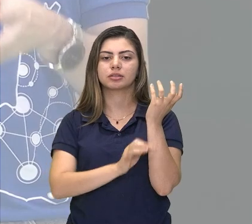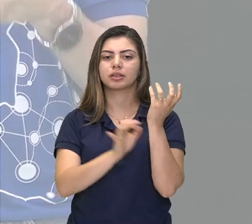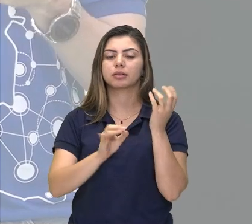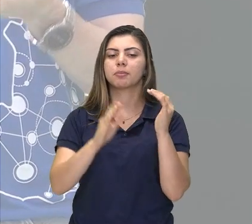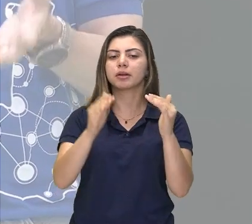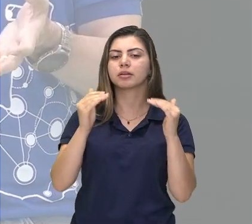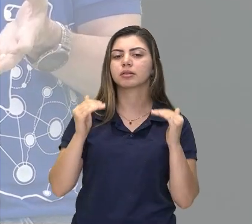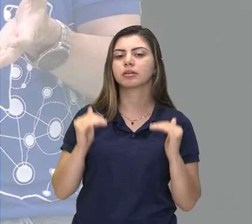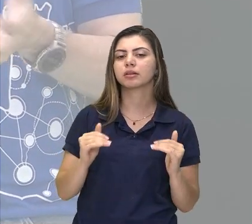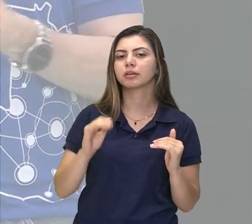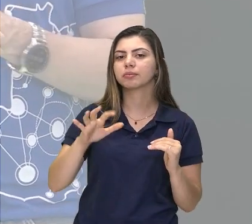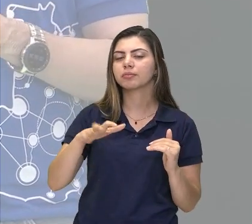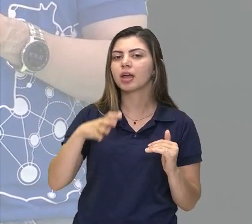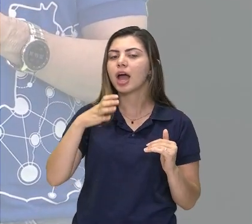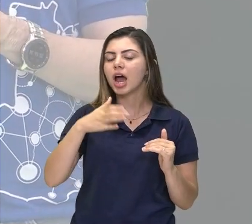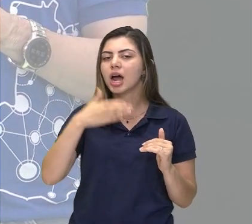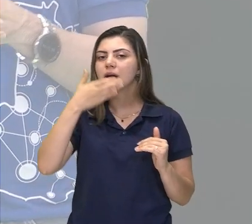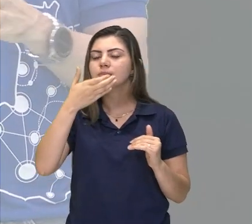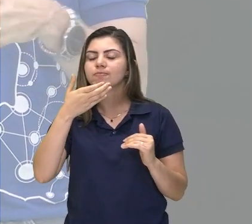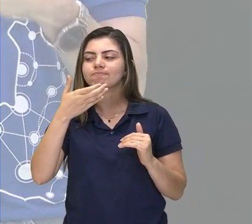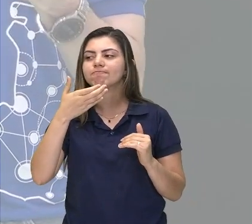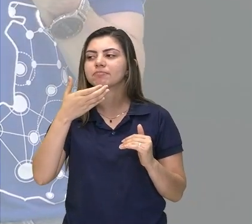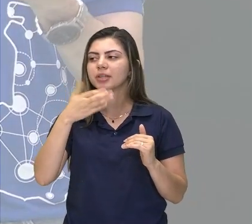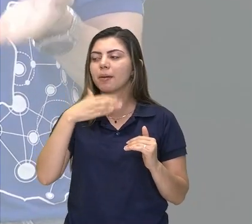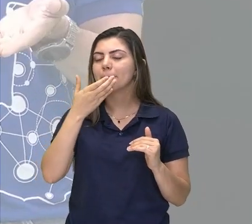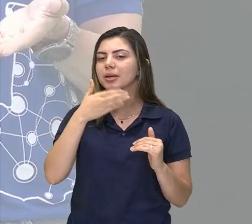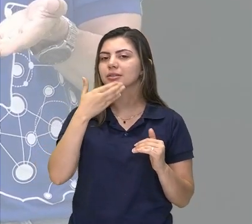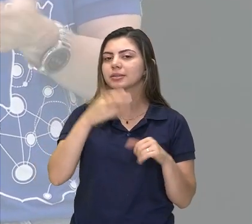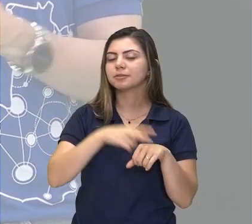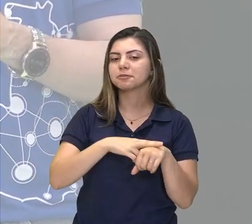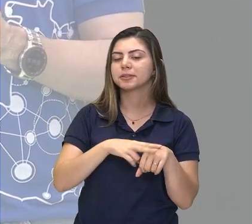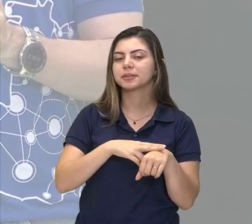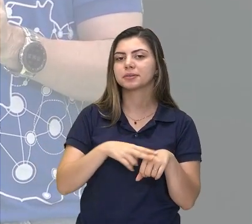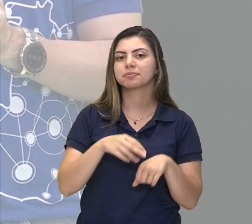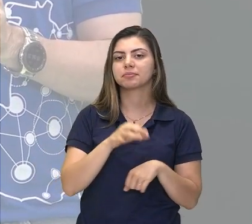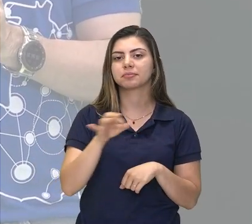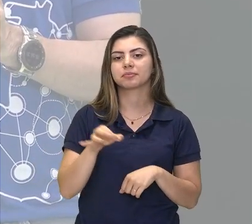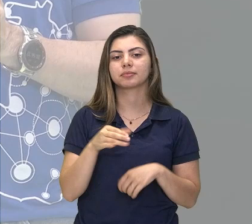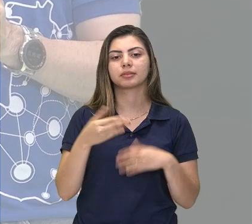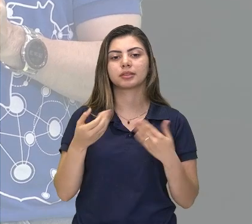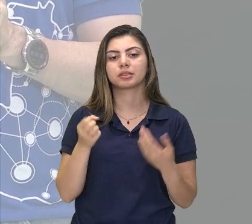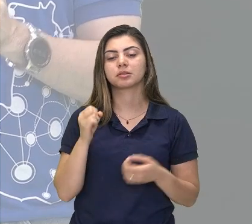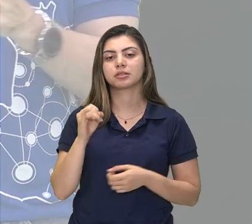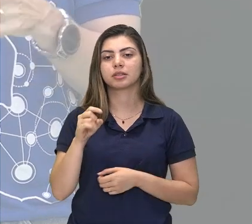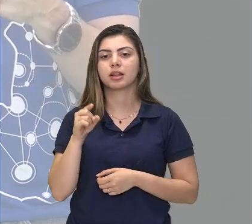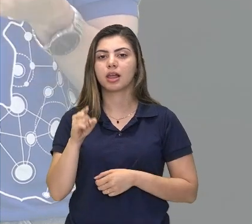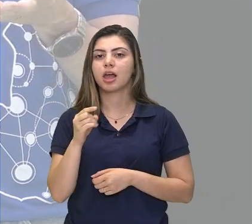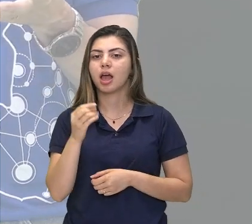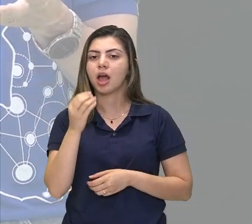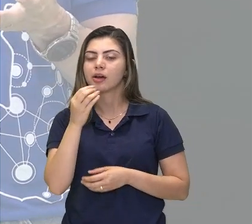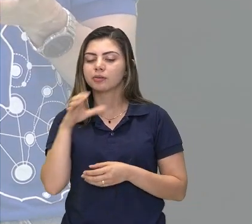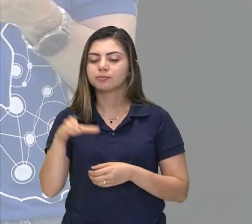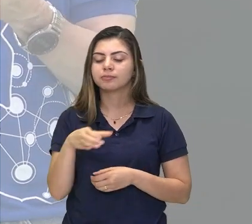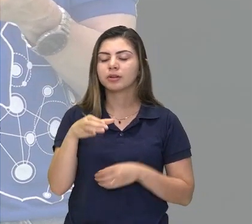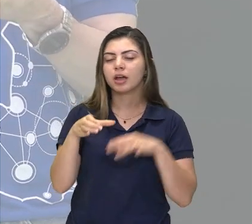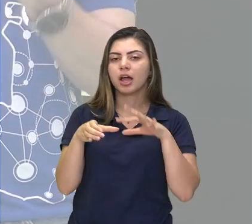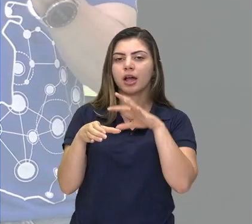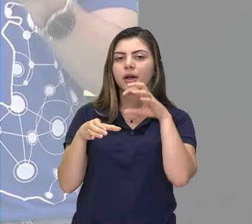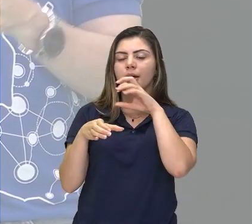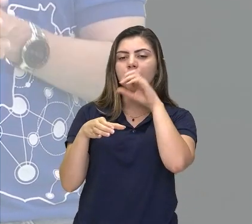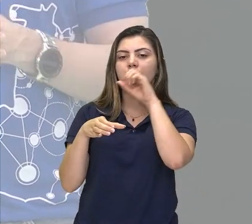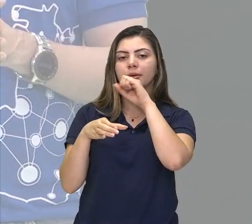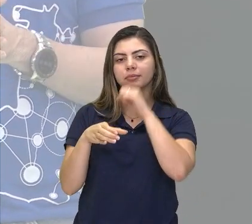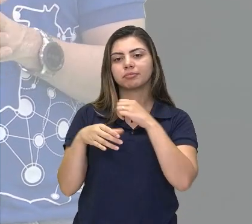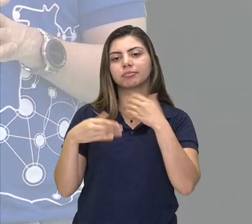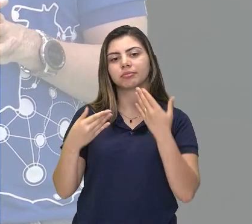da maçã verde em alimentos. Então, hoje, se a gente quiser colocar, né, esses alimentos com cheiro de alguma coisa, a